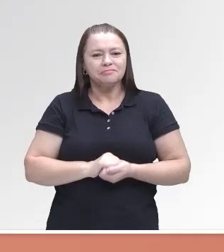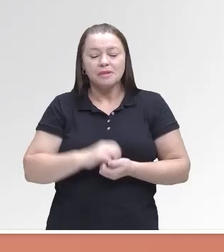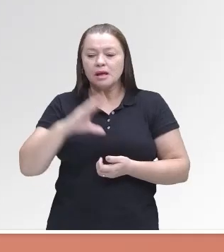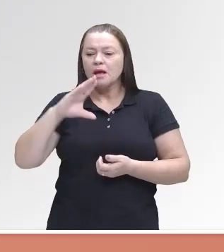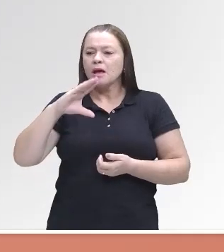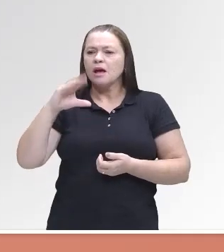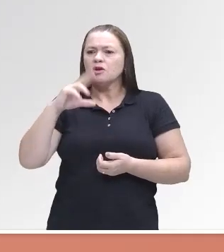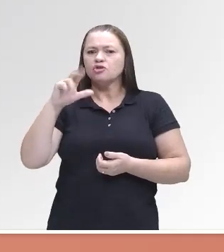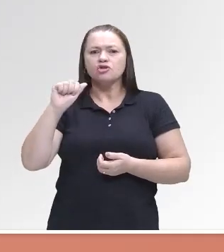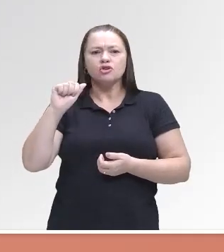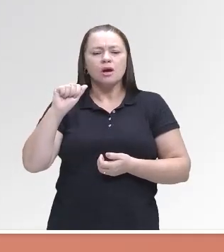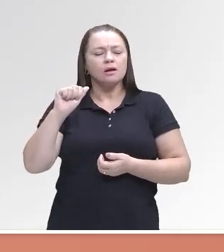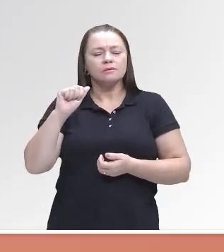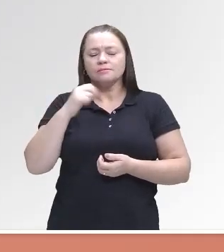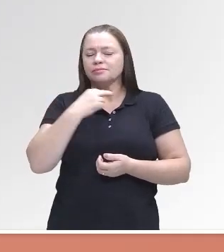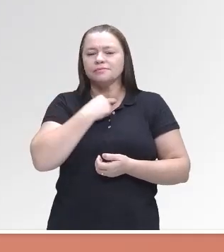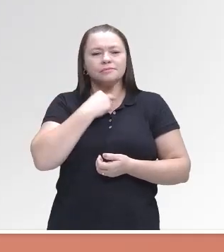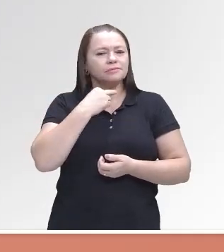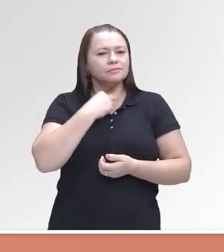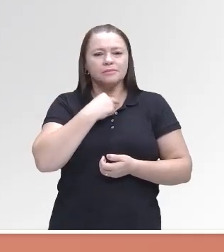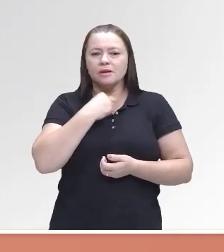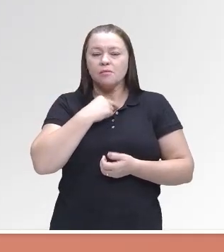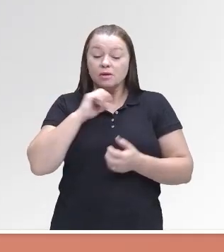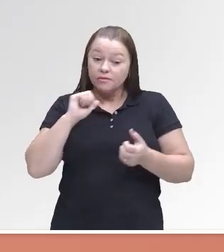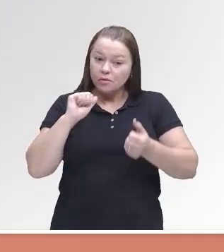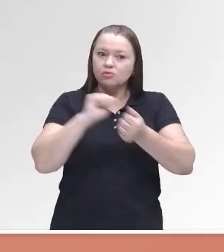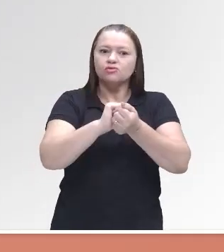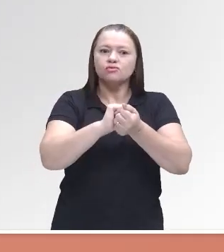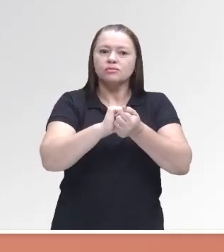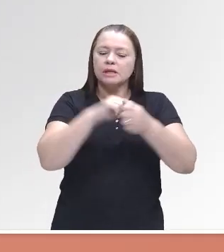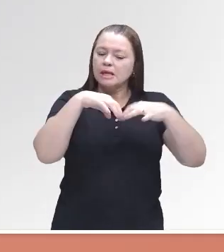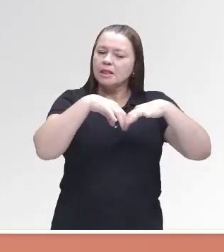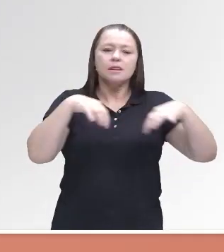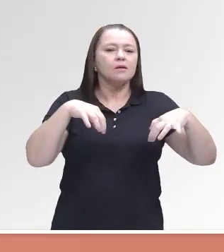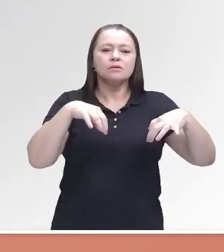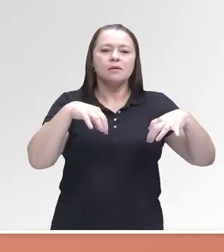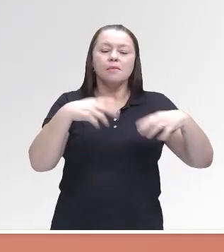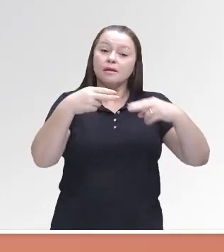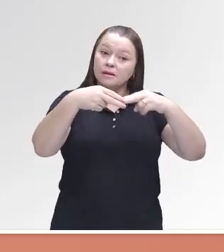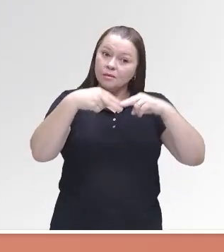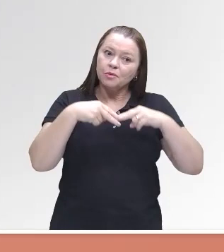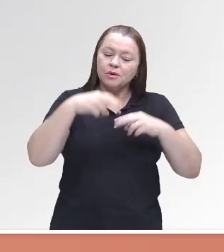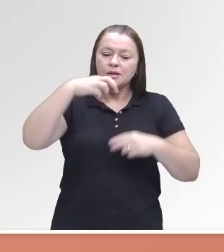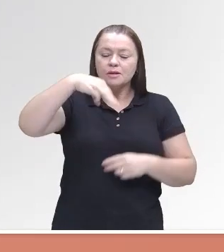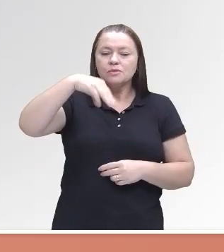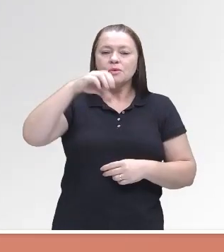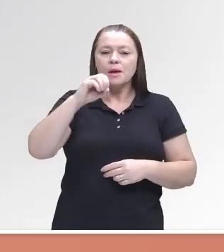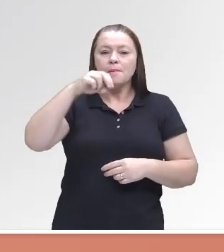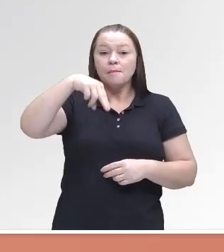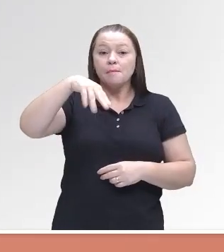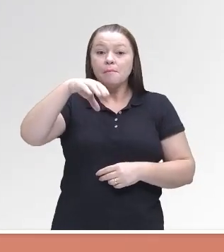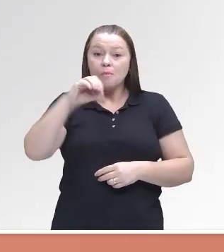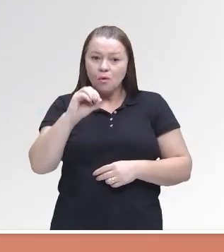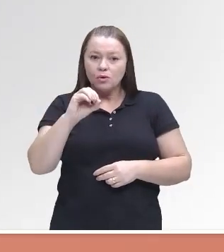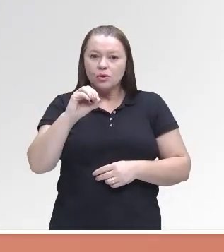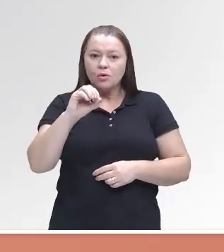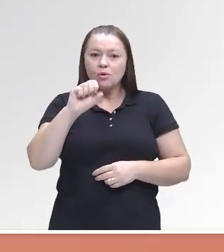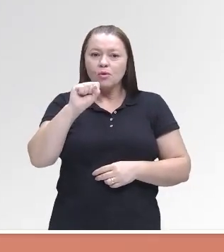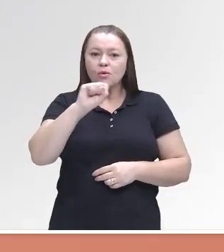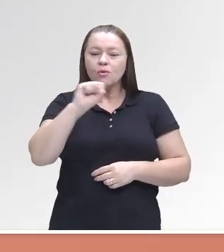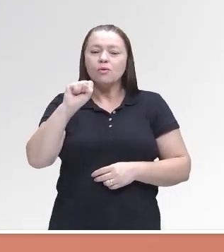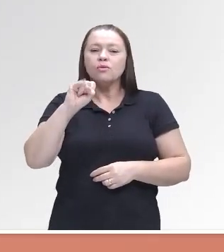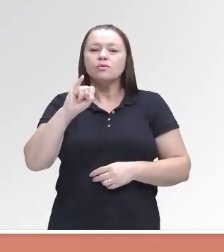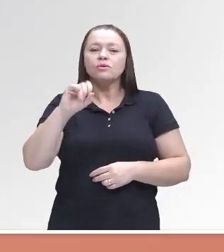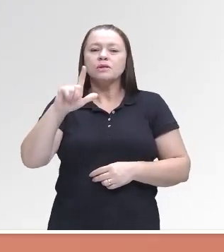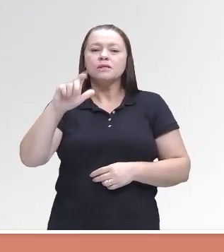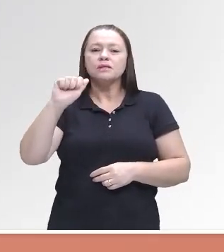não? Não, na separação fica somente uma sílaba. Logo, todas essas palavras que a nossa